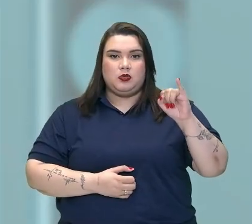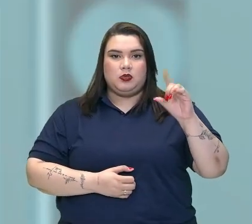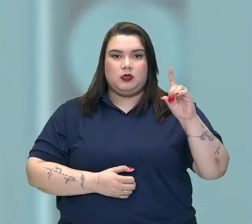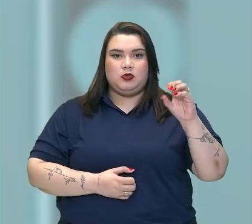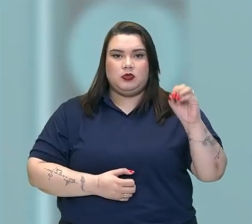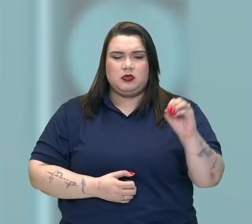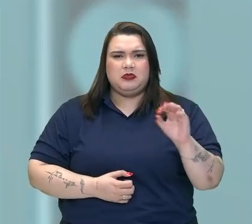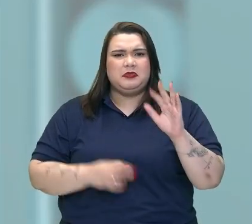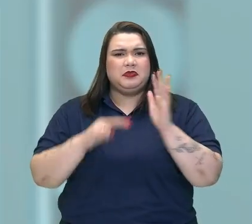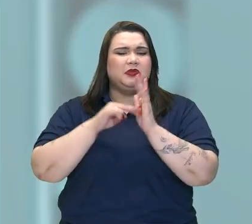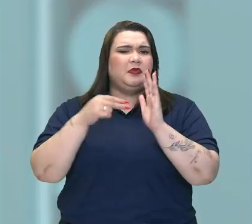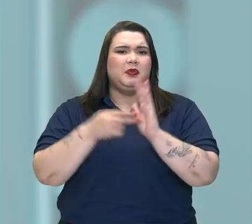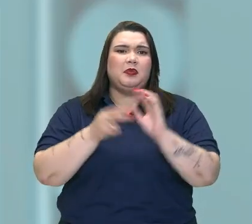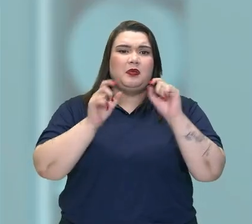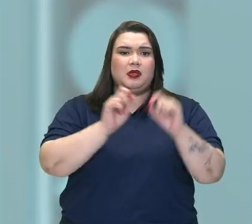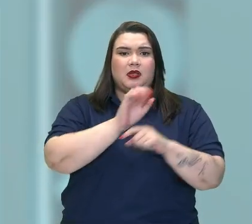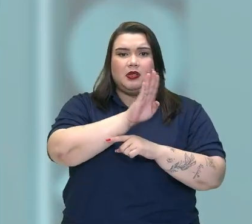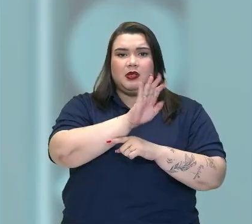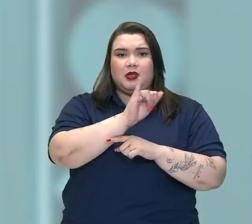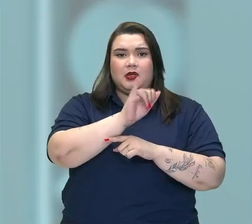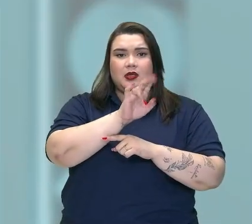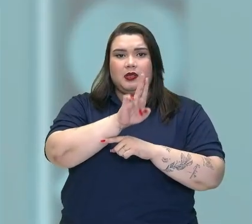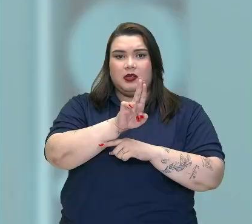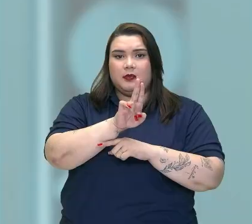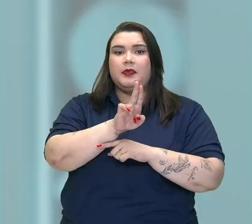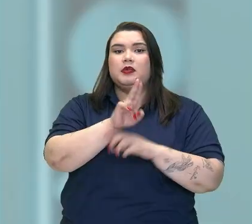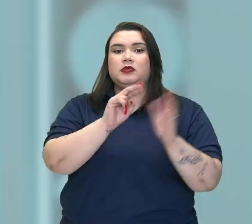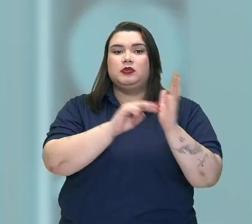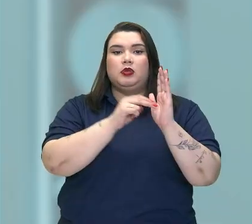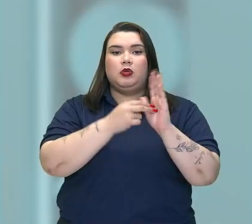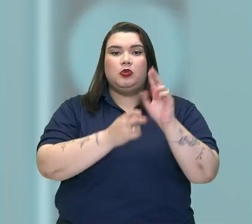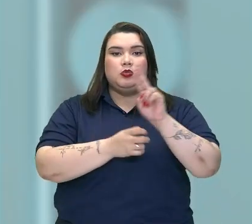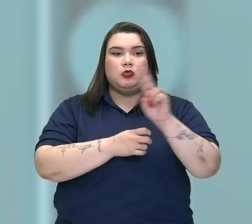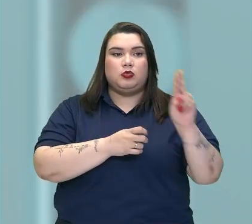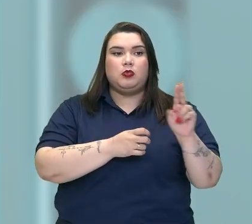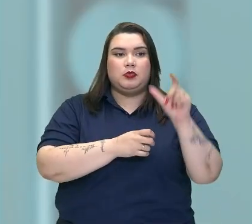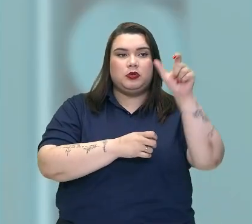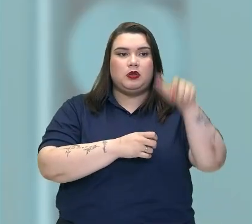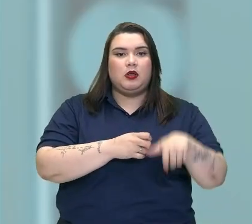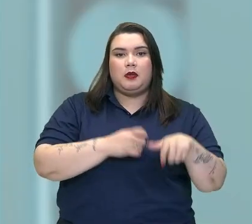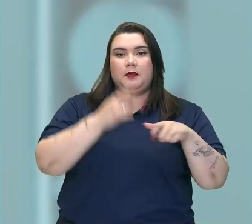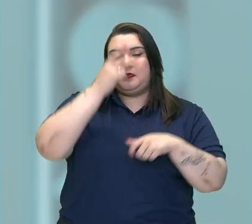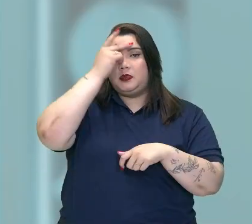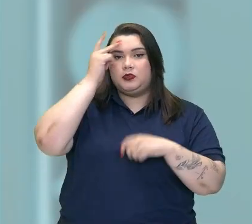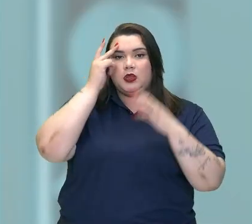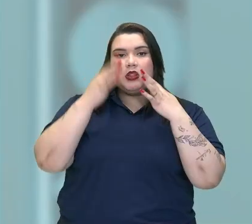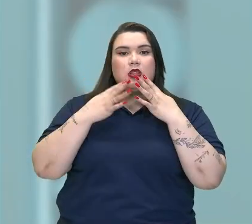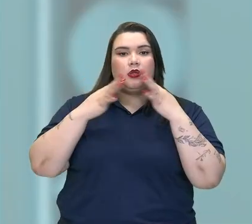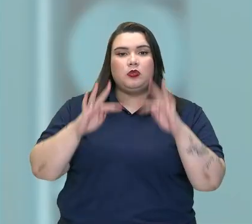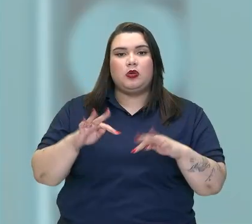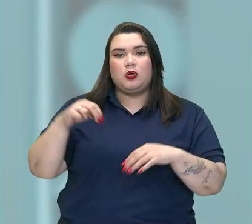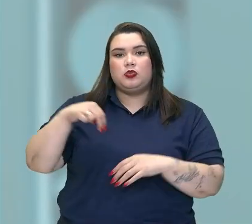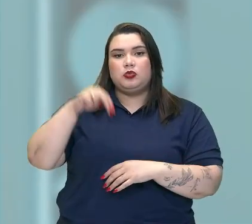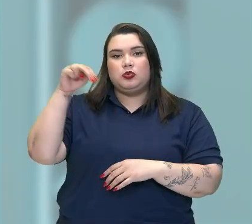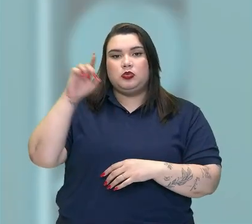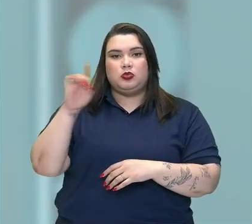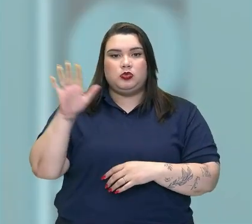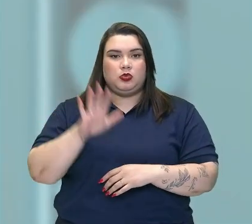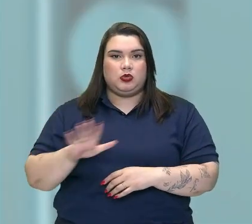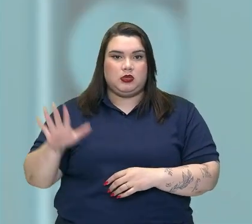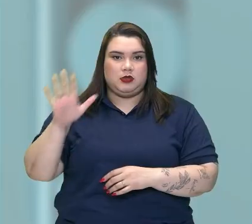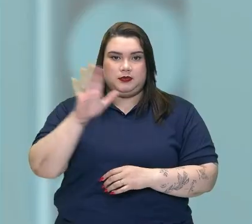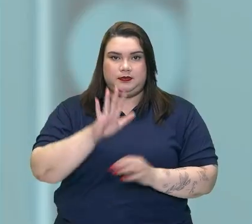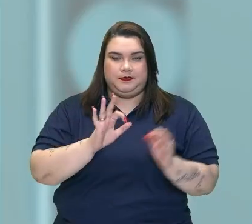que é Bill Doido, o que significa isso, né? Bill é o nome de um nordestino. Isso em palavras simples, seria dizer que é um